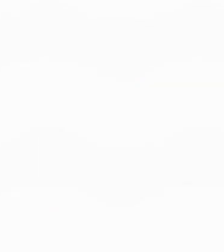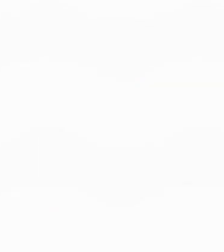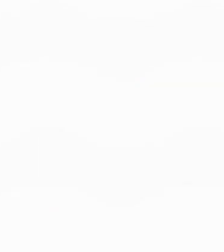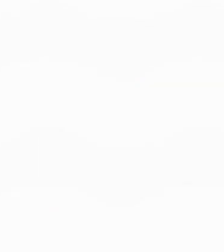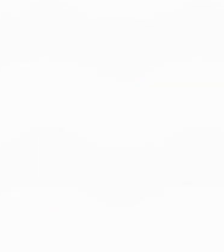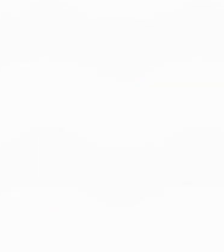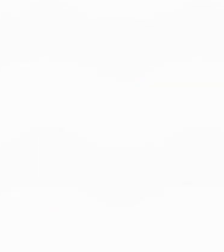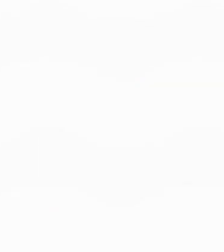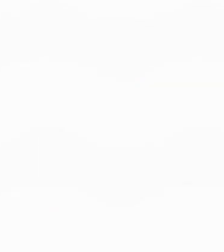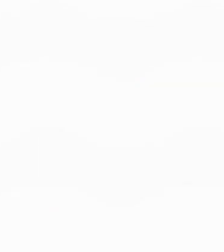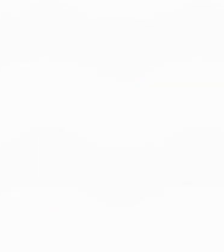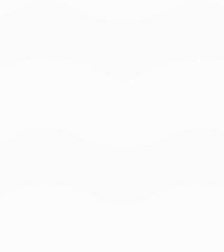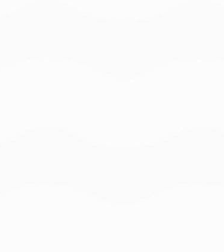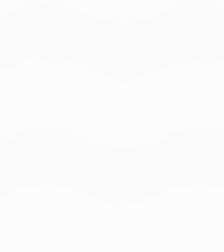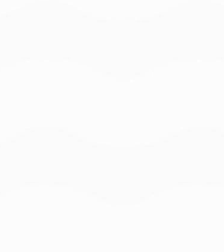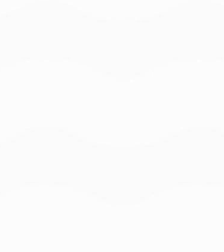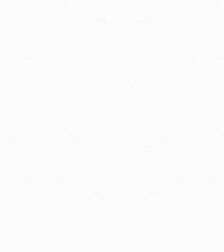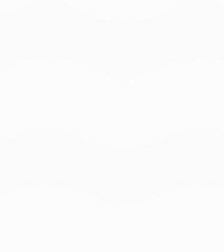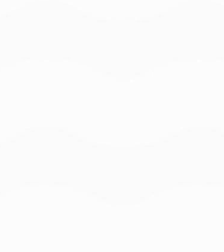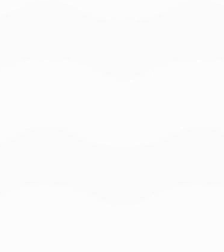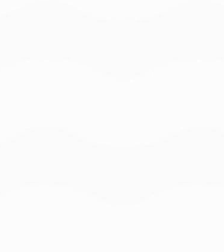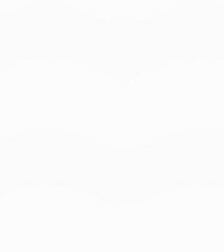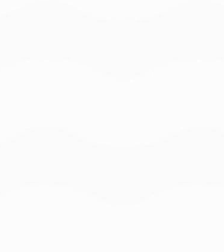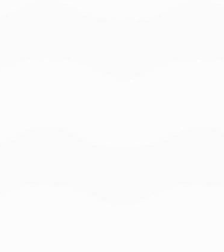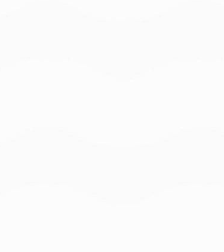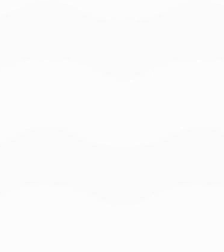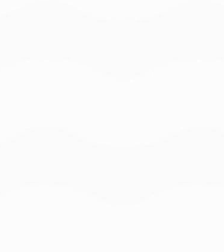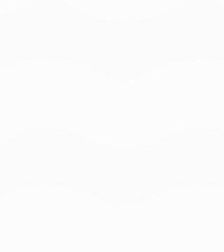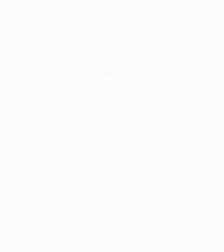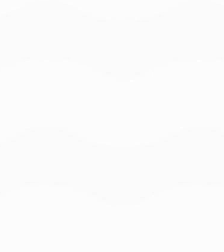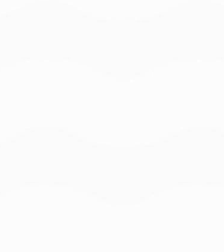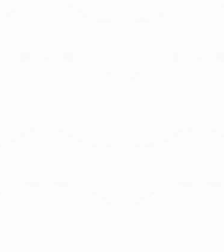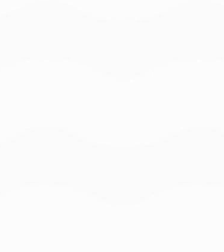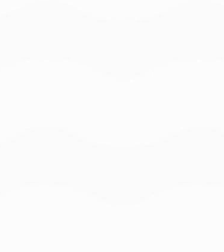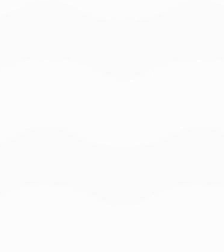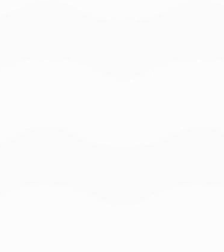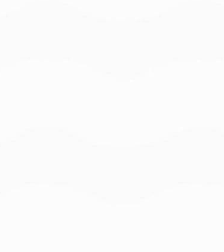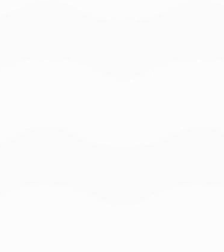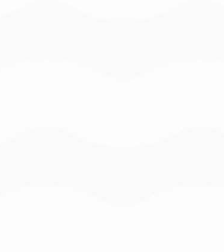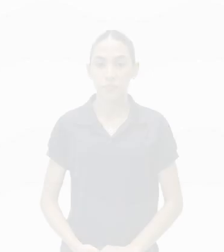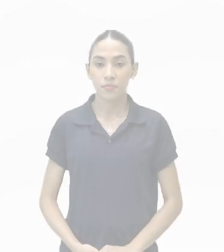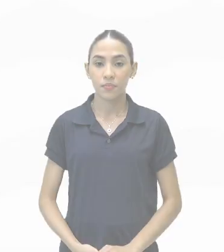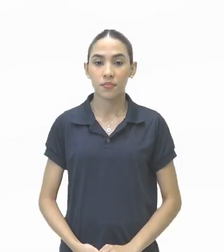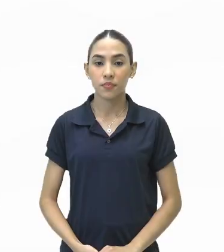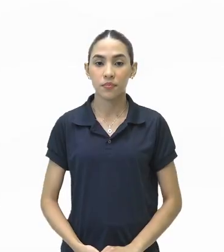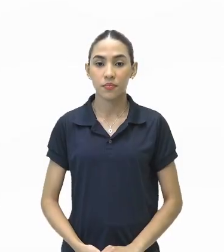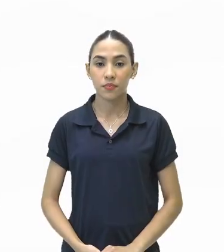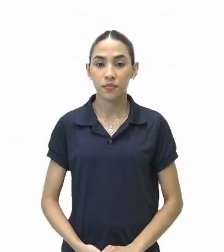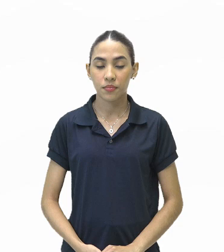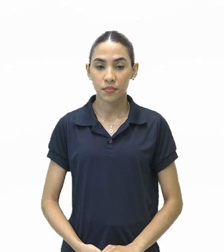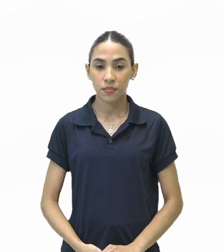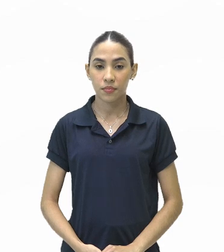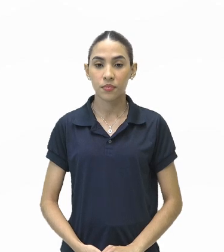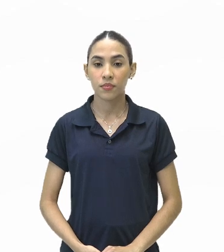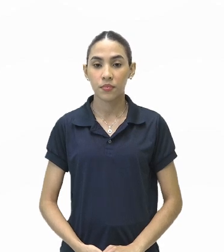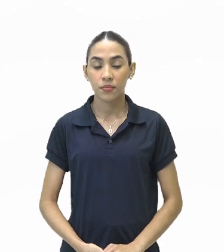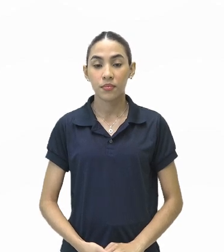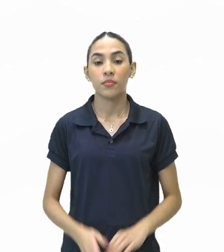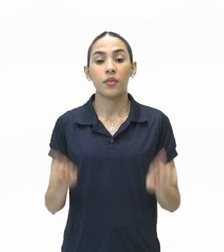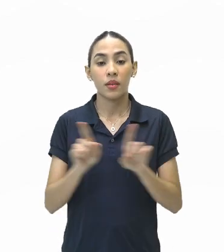de Guimarães Rosa, uma linguagem poética, narrativas mais expressivas e menos